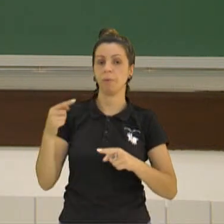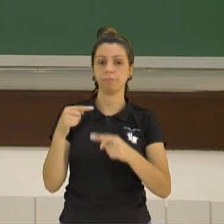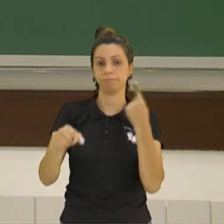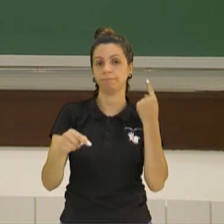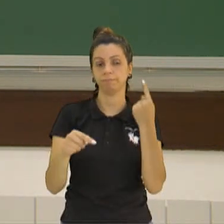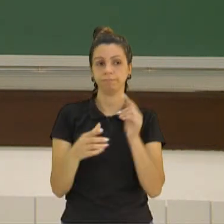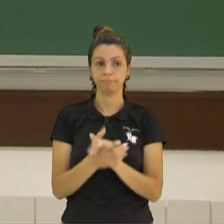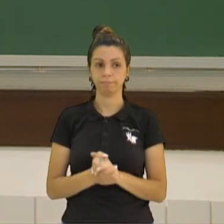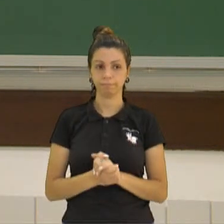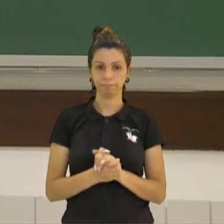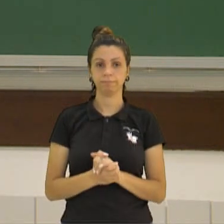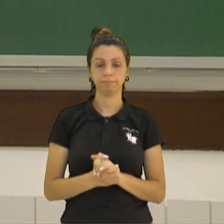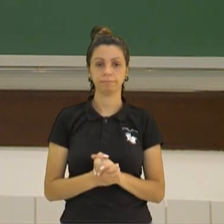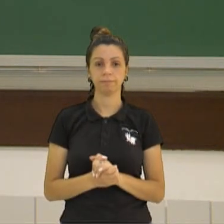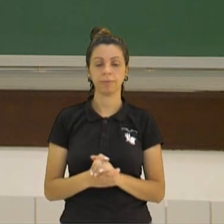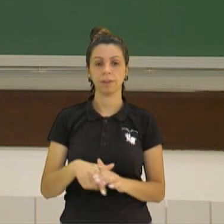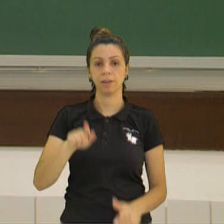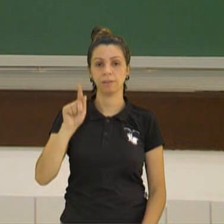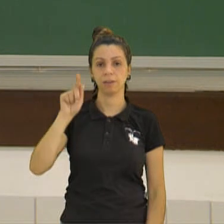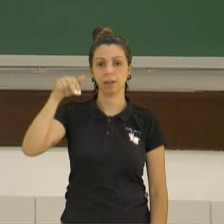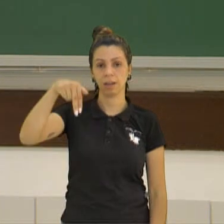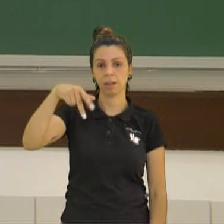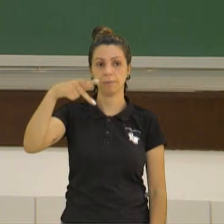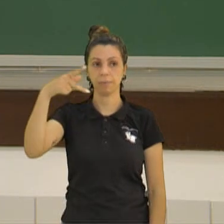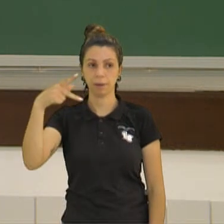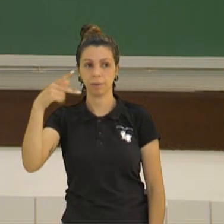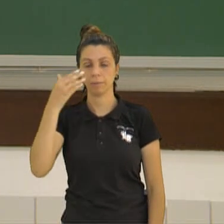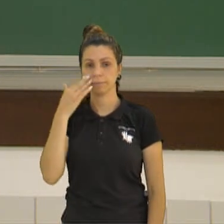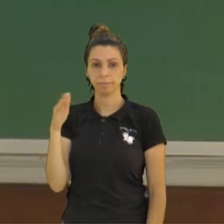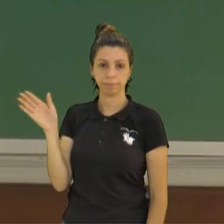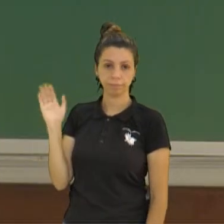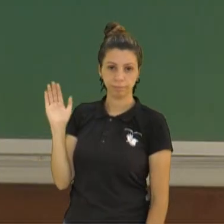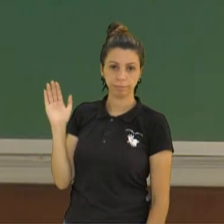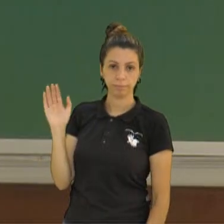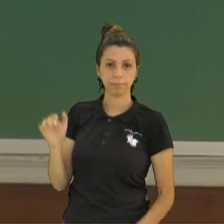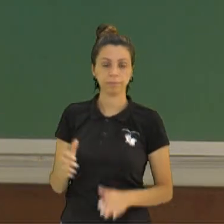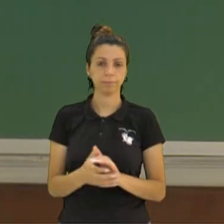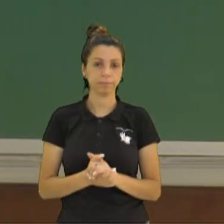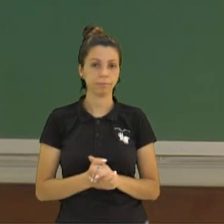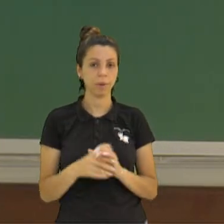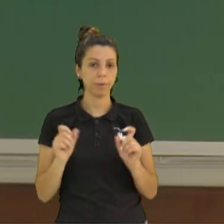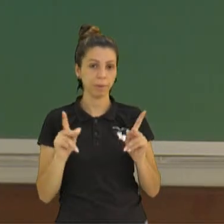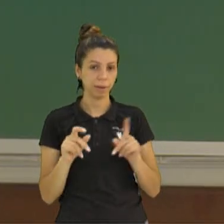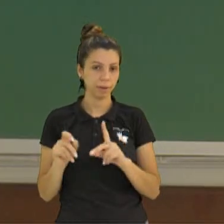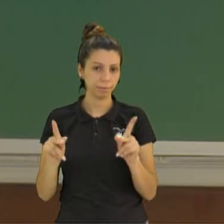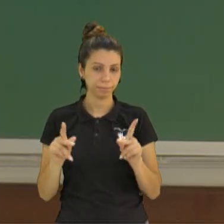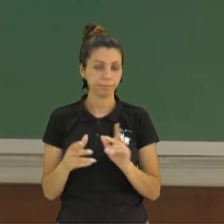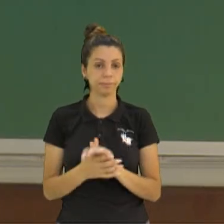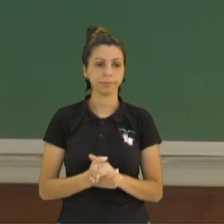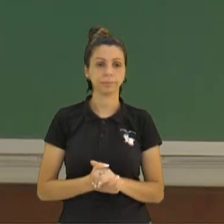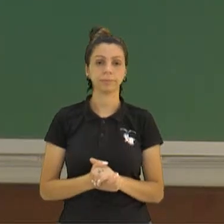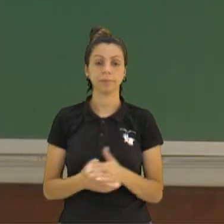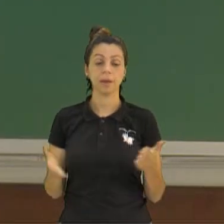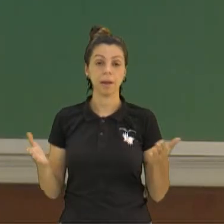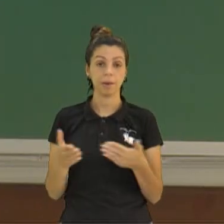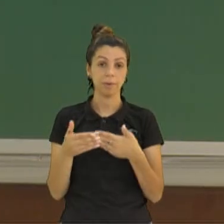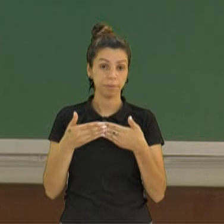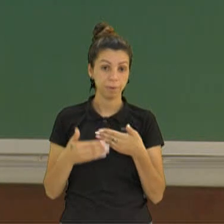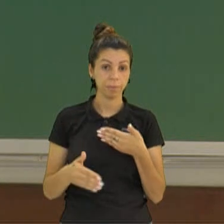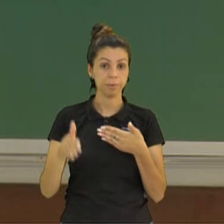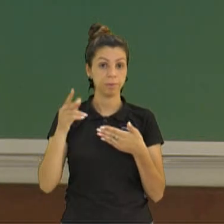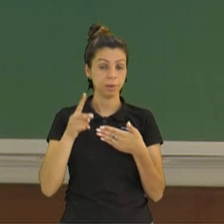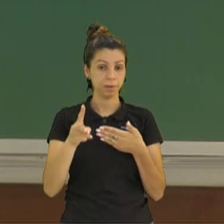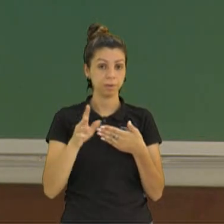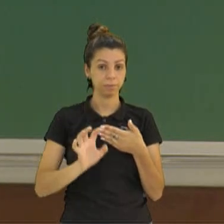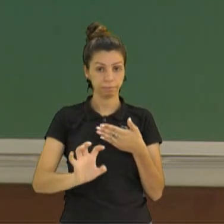GNP. Vamos conferir? GDP, GIP, GNP. Beleza? Agora, a gente vai continuar fazendo